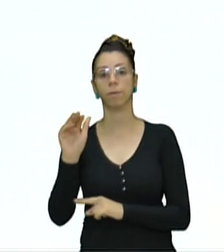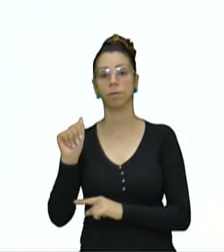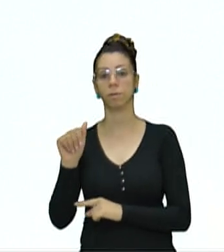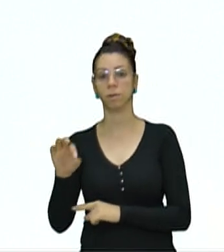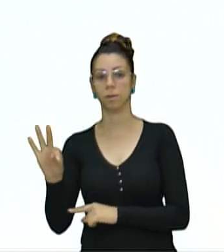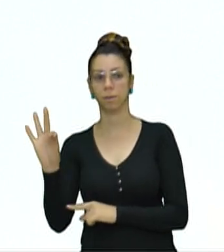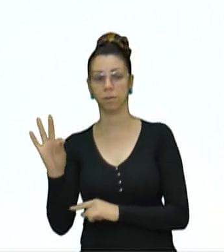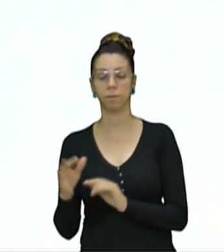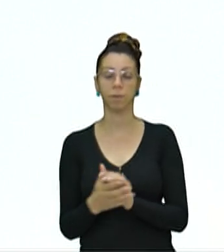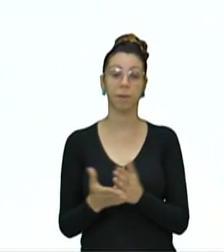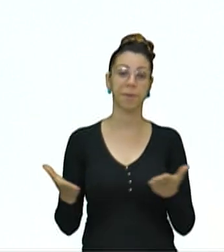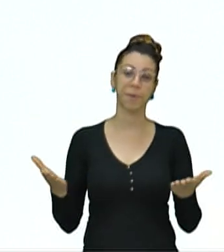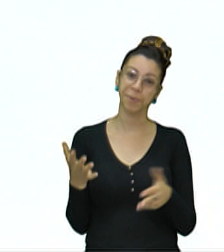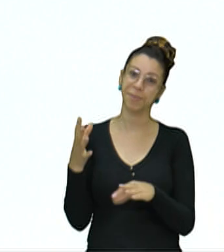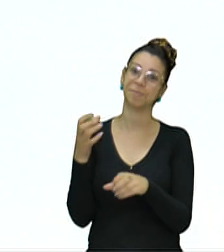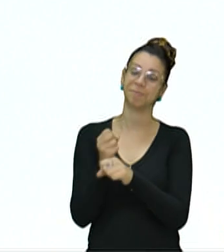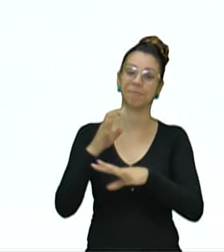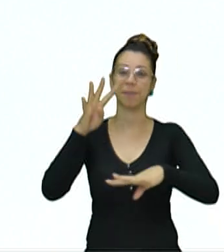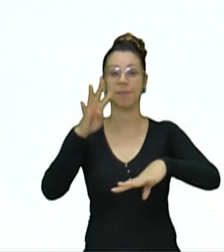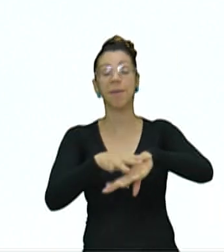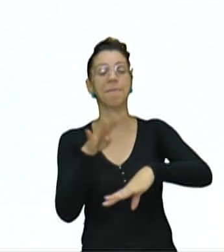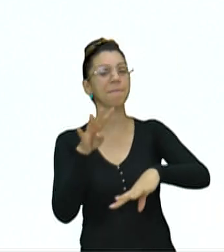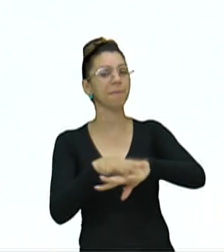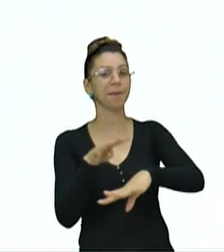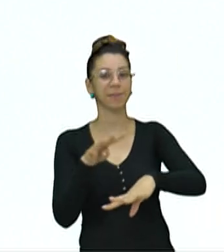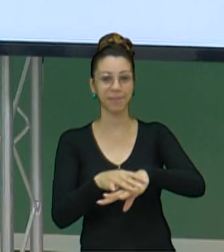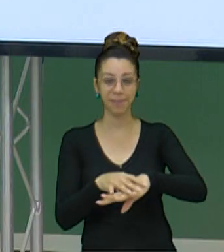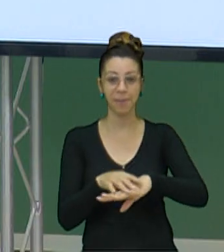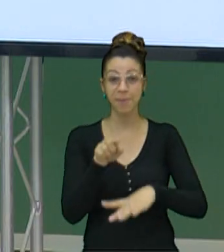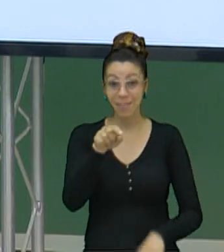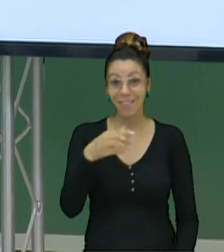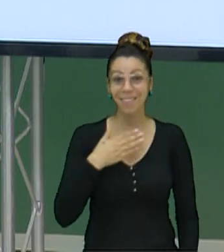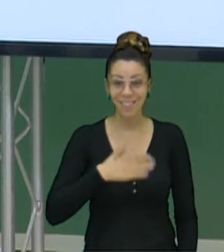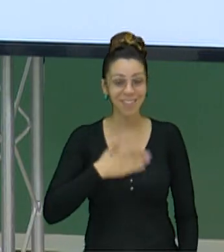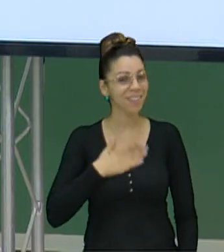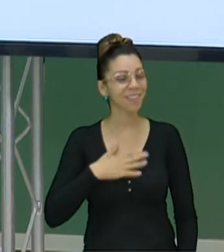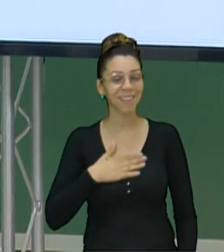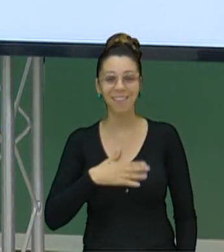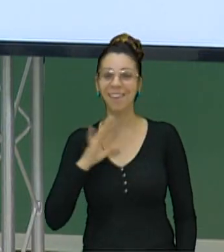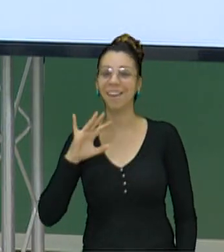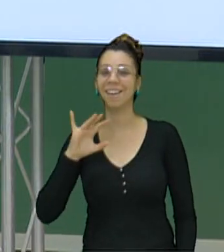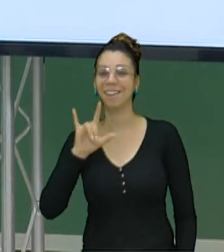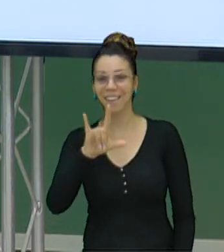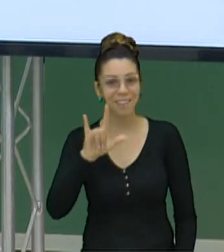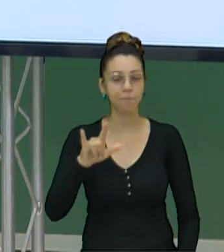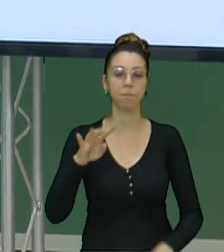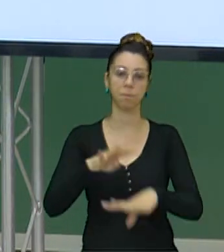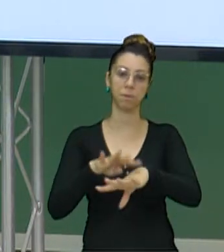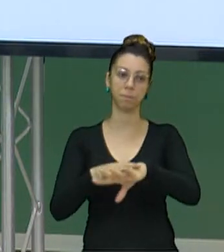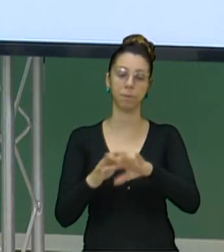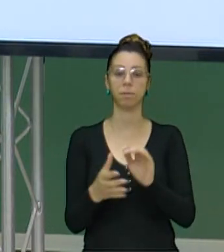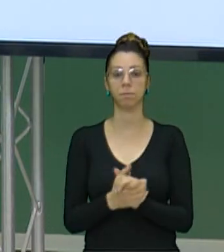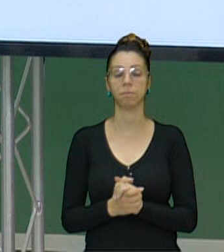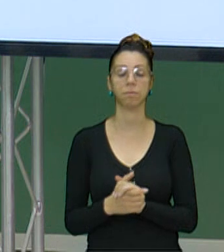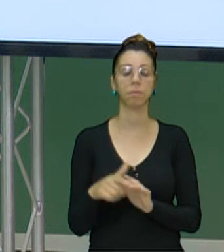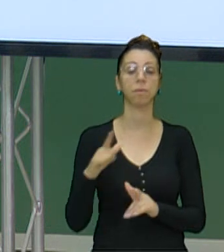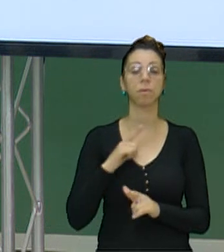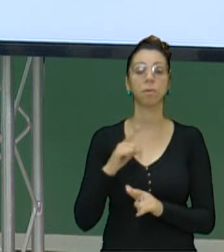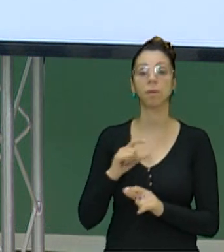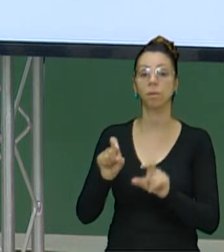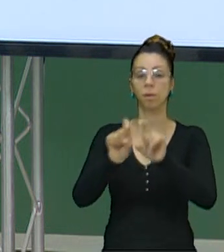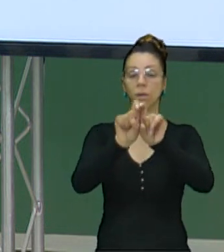as matemáticas da vida, né? Olha que coisa linda, galera que gosta de matemática aí, ó. O que nós temos? Nós temos a equação de força